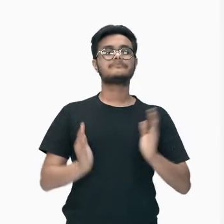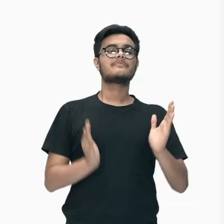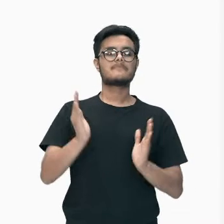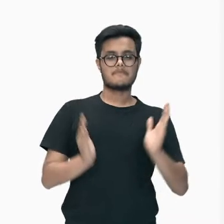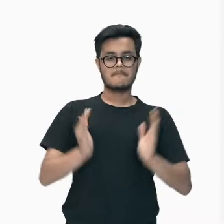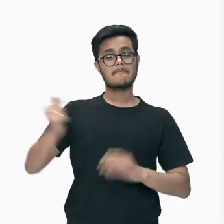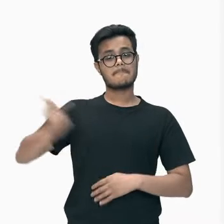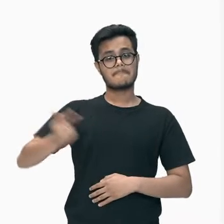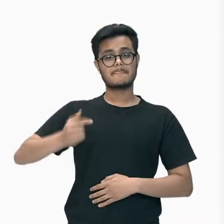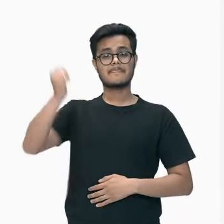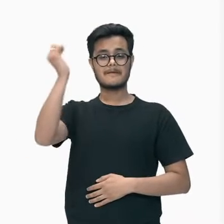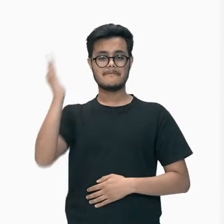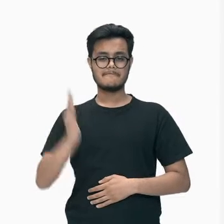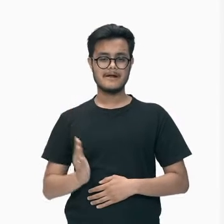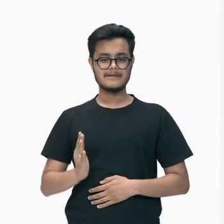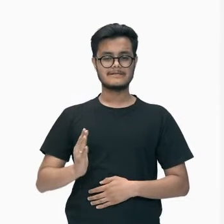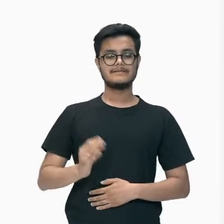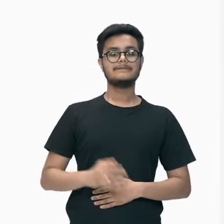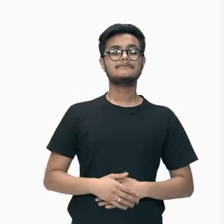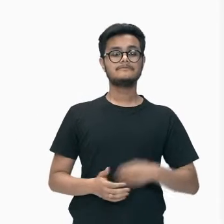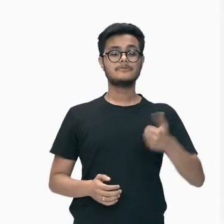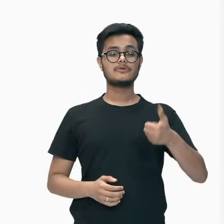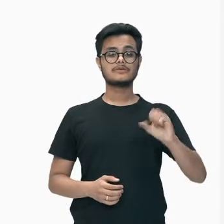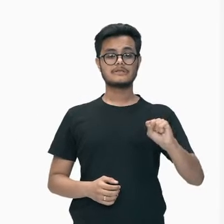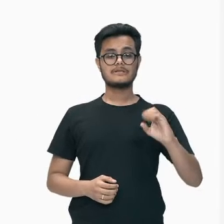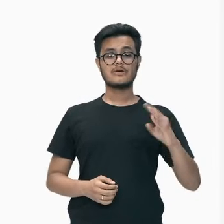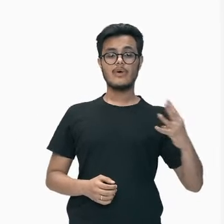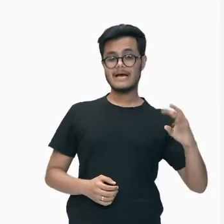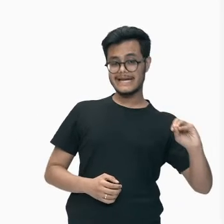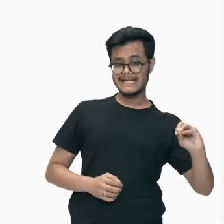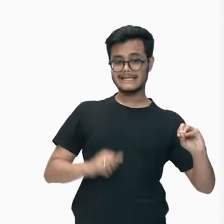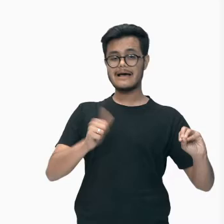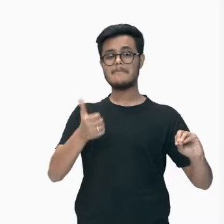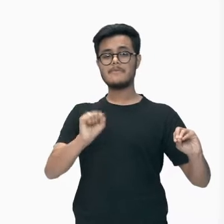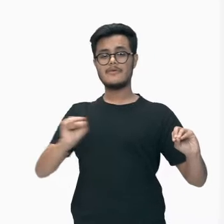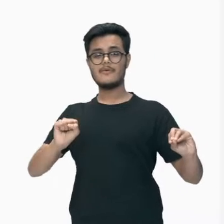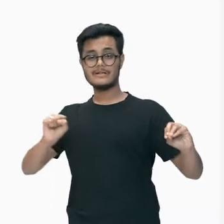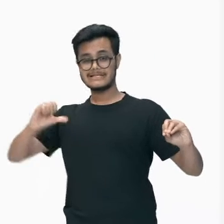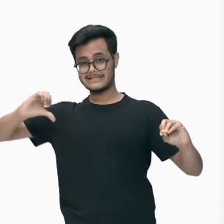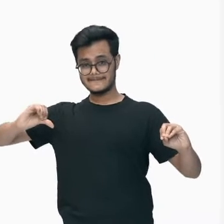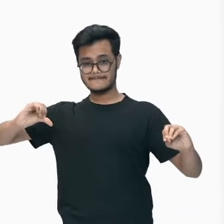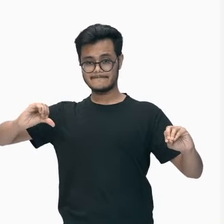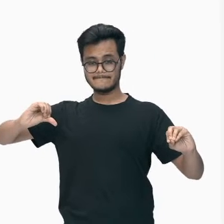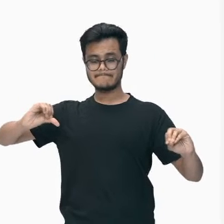reinado do Brasil, que vai de 1840 a